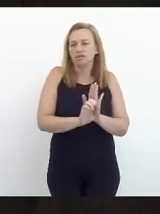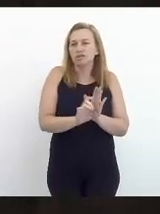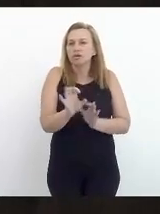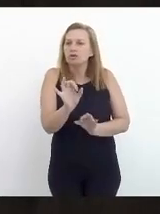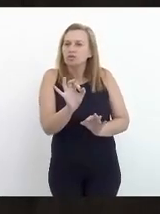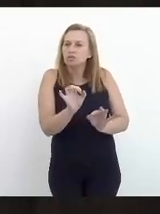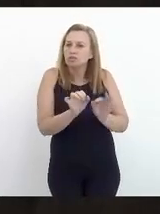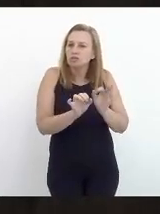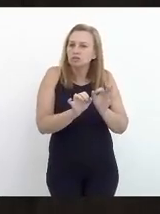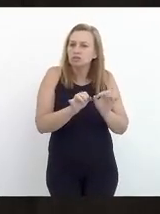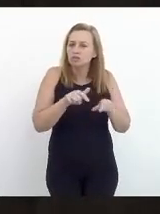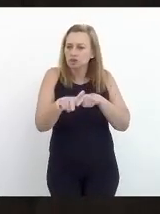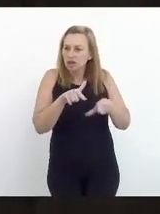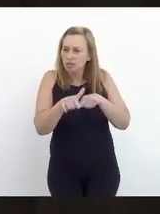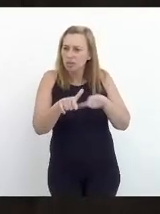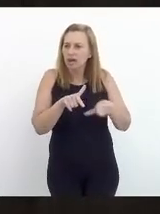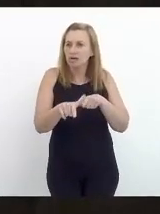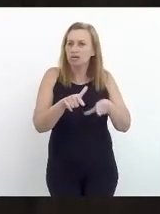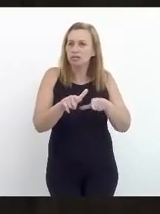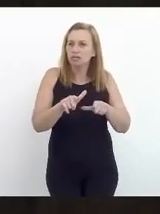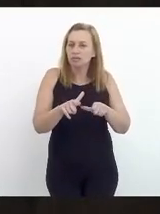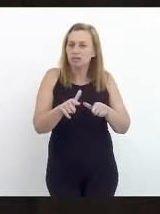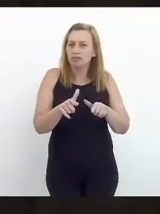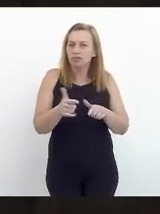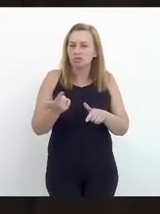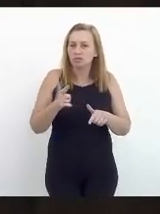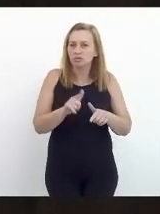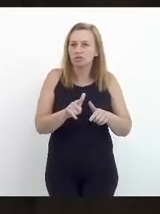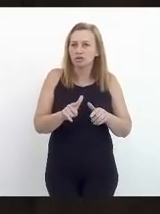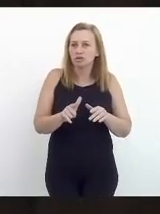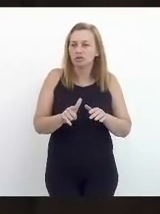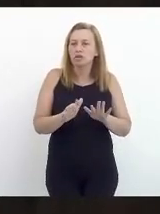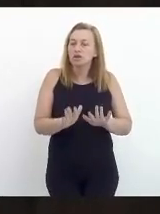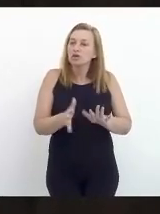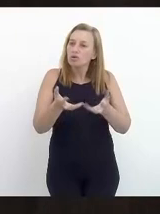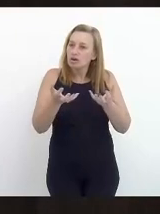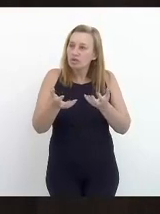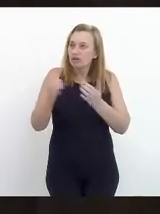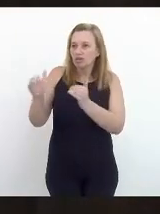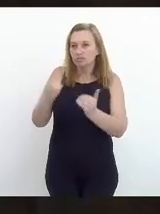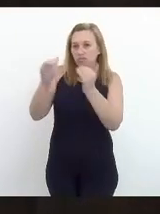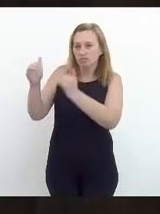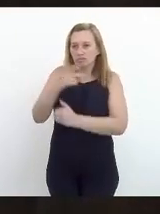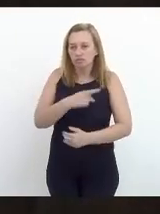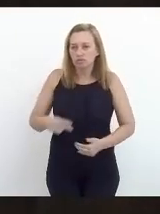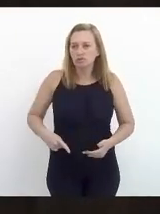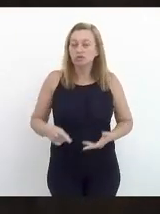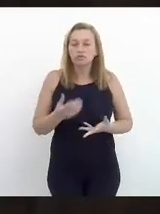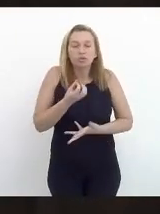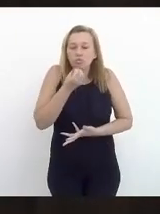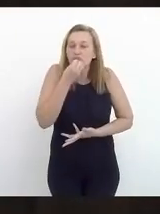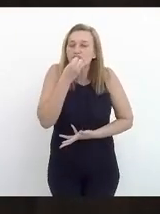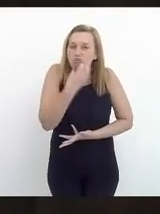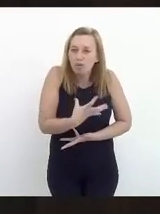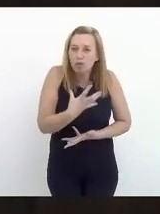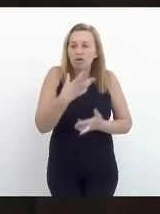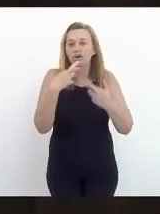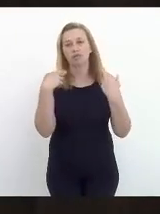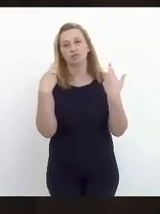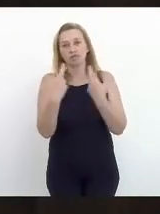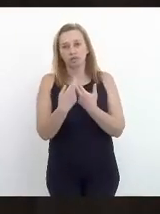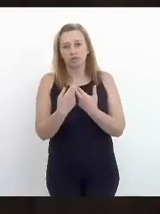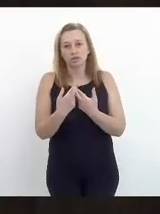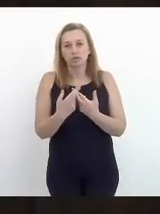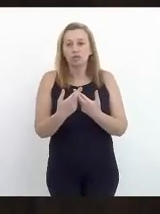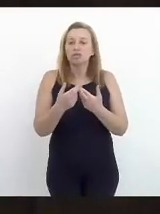trabalho hercúleo para tentar acomodar. E eu quero dizer a Vossa Excelência que foi muito satisfatória a reunião. Eu